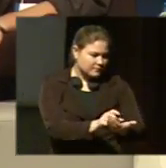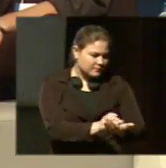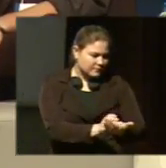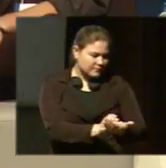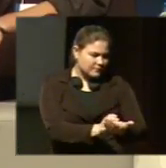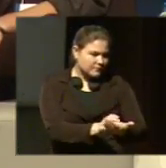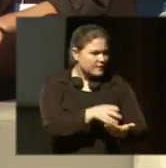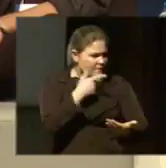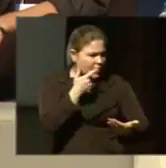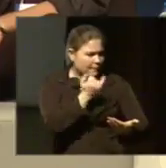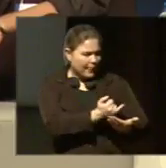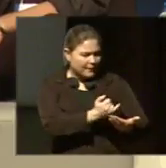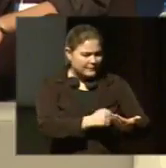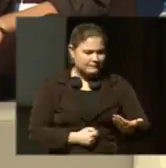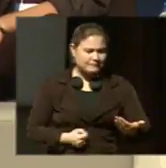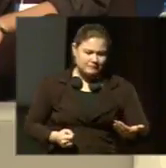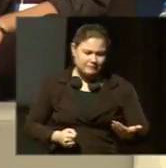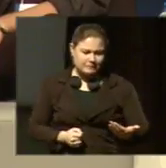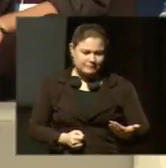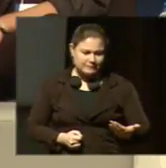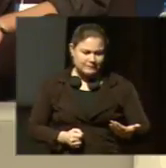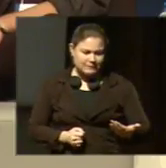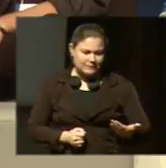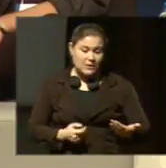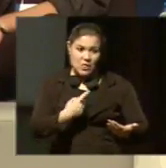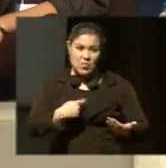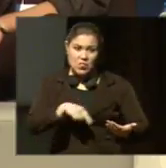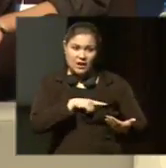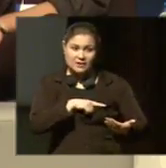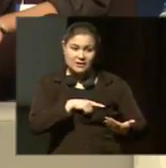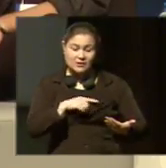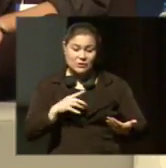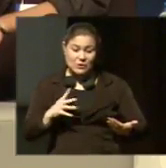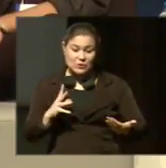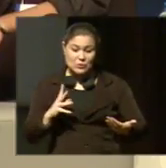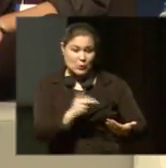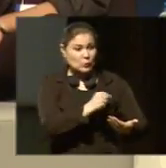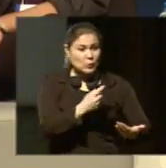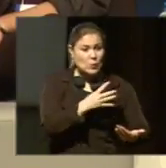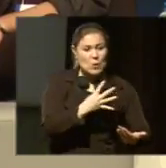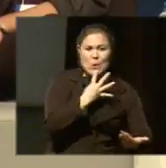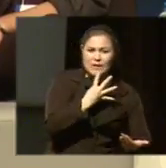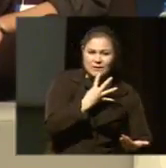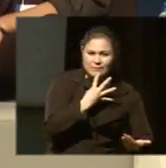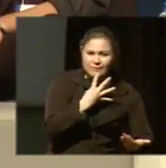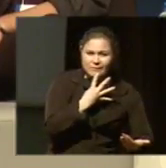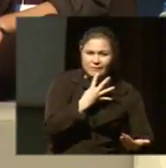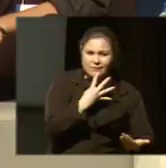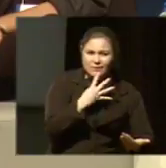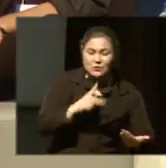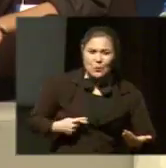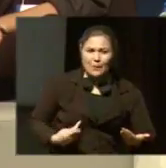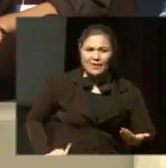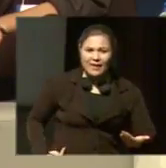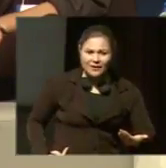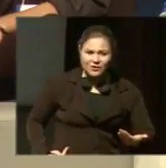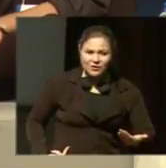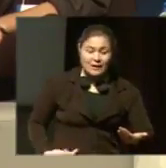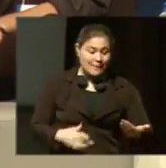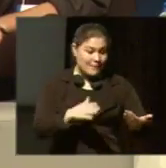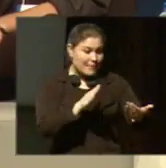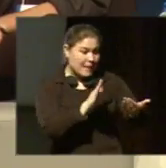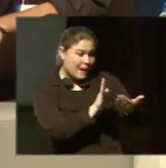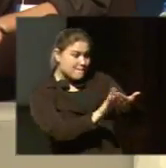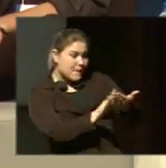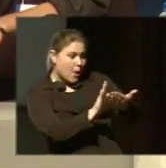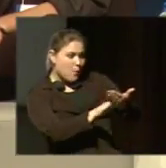e diz para ela o seguinte, nós temos todo o conhecimento da humanidade na palma da